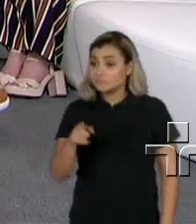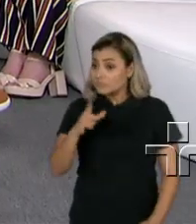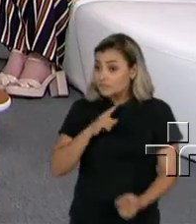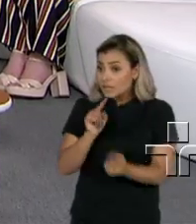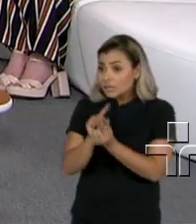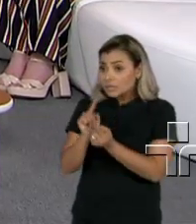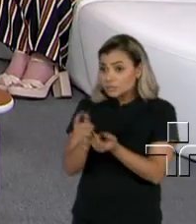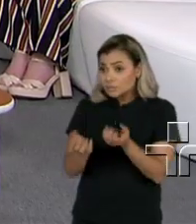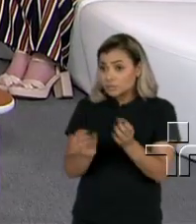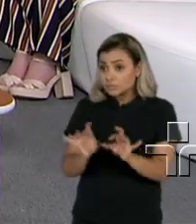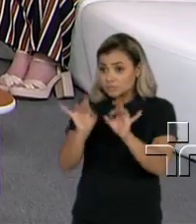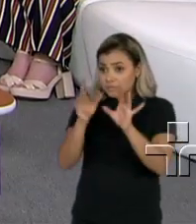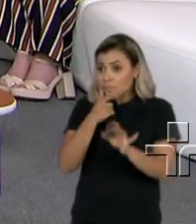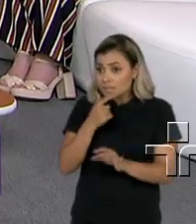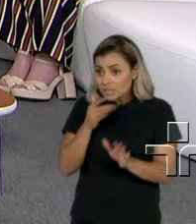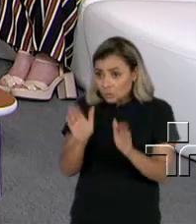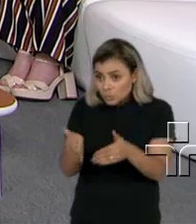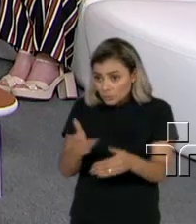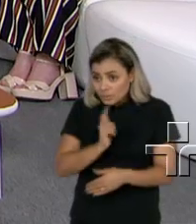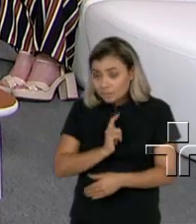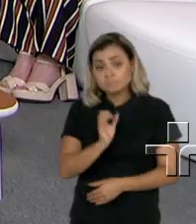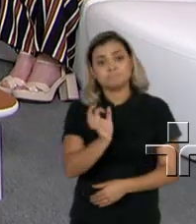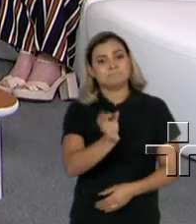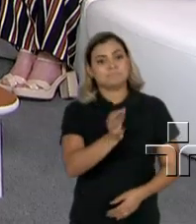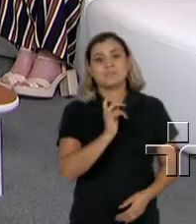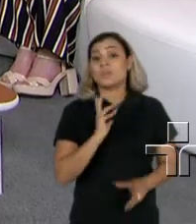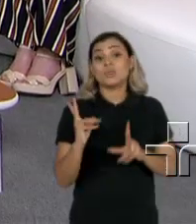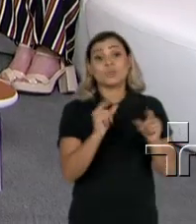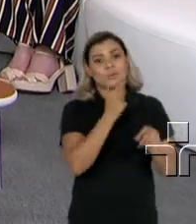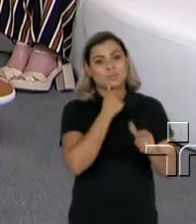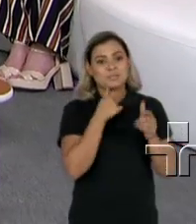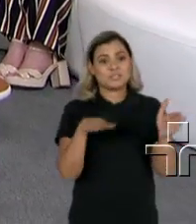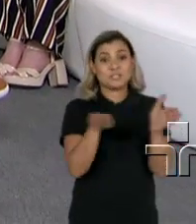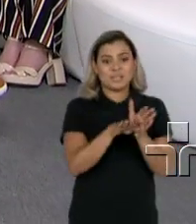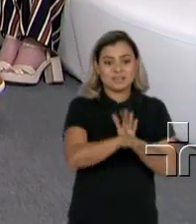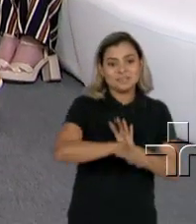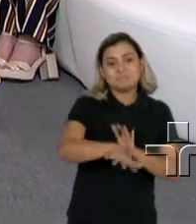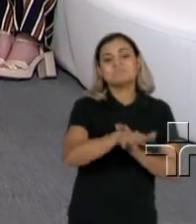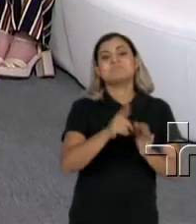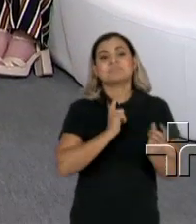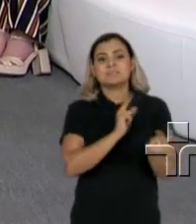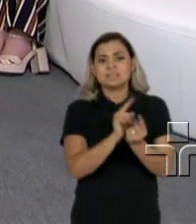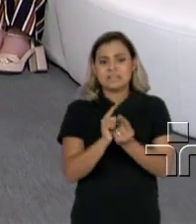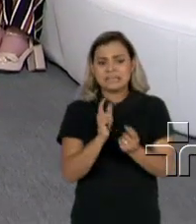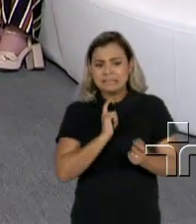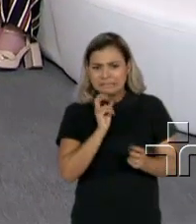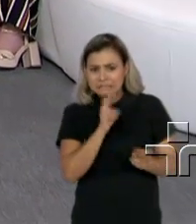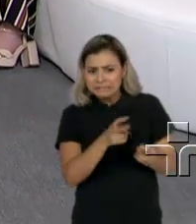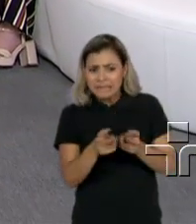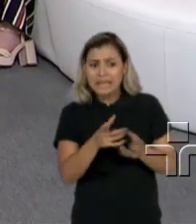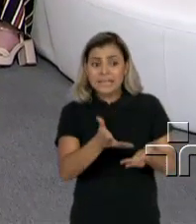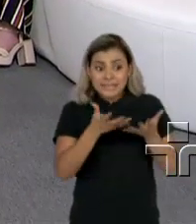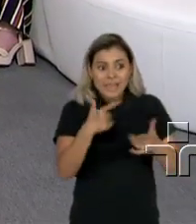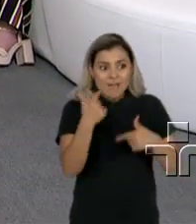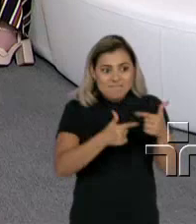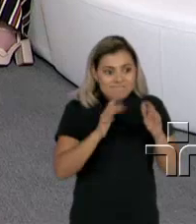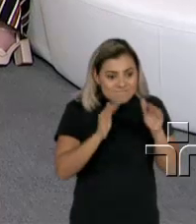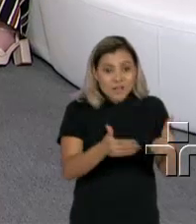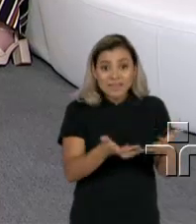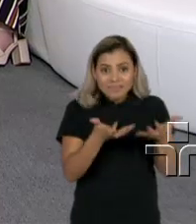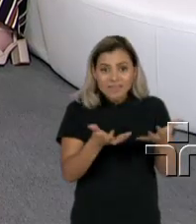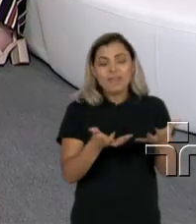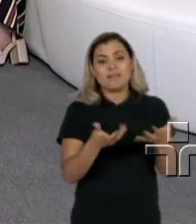especial para os meninos têm todos os meninos que chegam lá se a gente vê que eles também estão afim e querem trabalhar